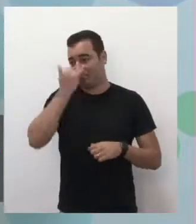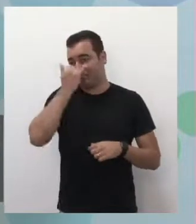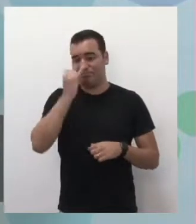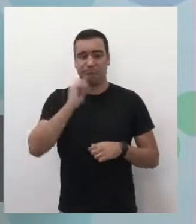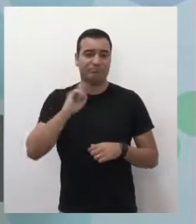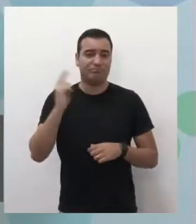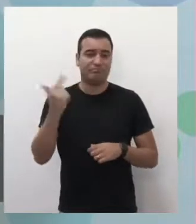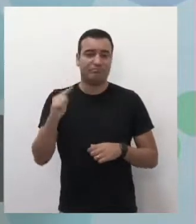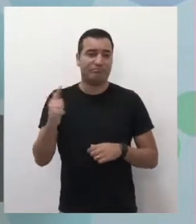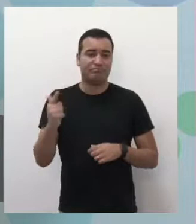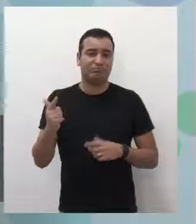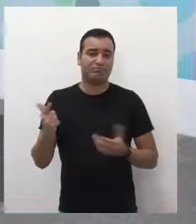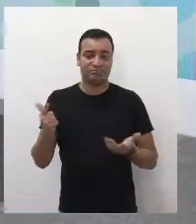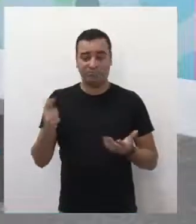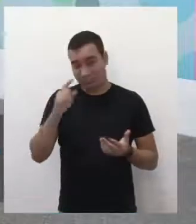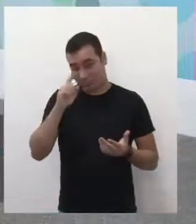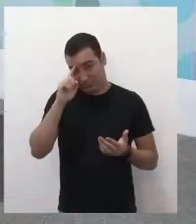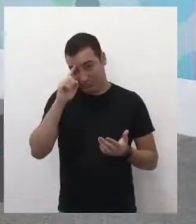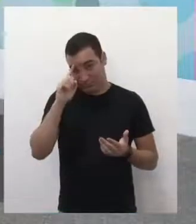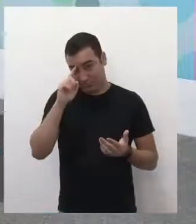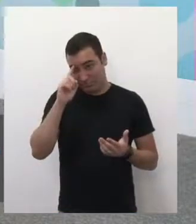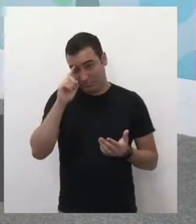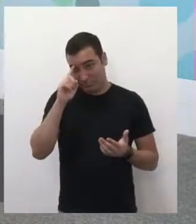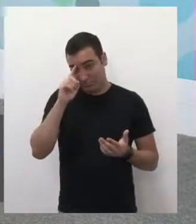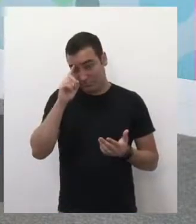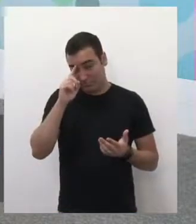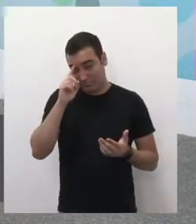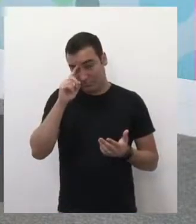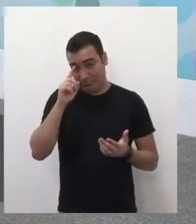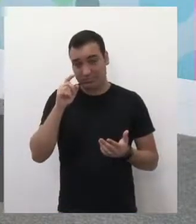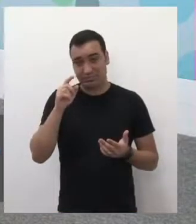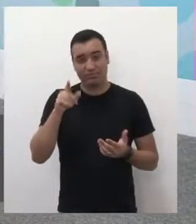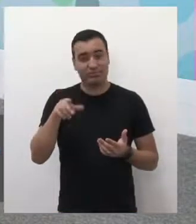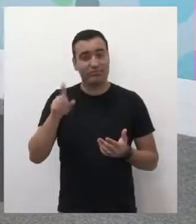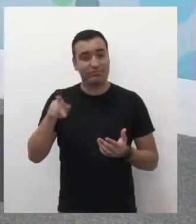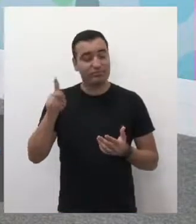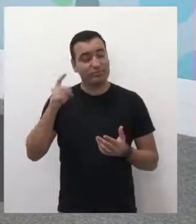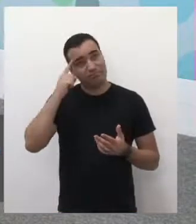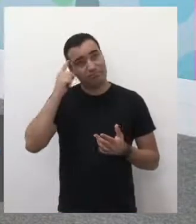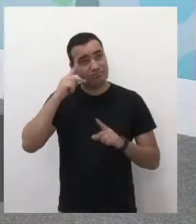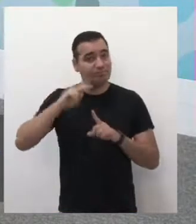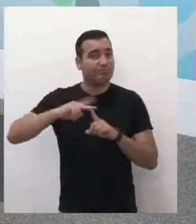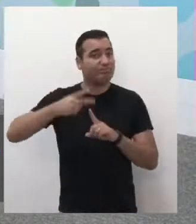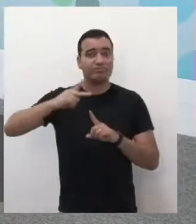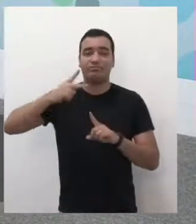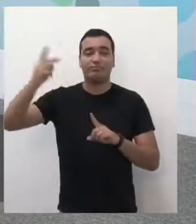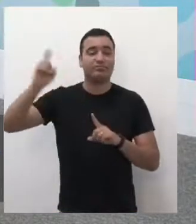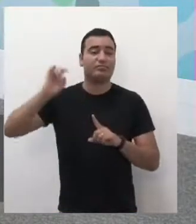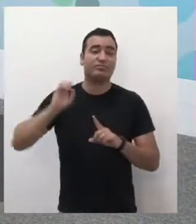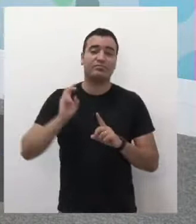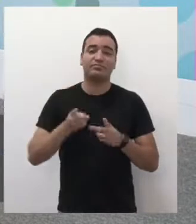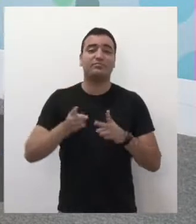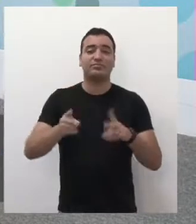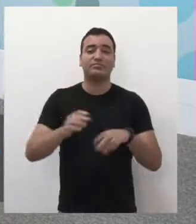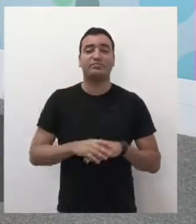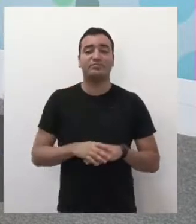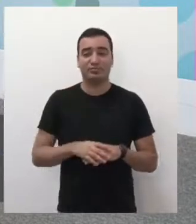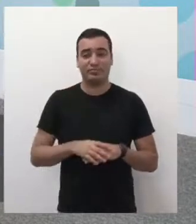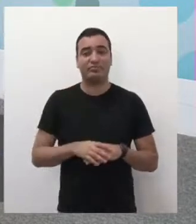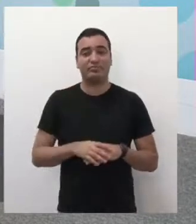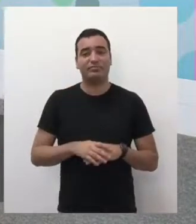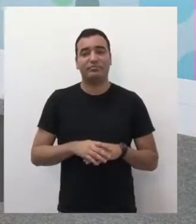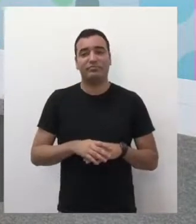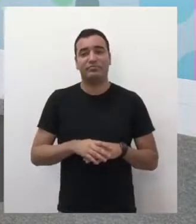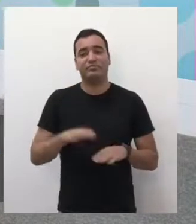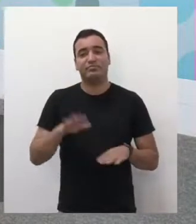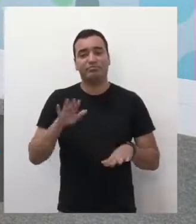sempre, essas empresas de consumo... porque se tiver prejuízo, fale, né? Então, a lógica da empresa é lucrar. É sempre lucrar. E às vezes é para aumentar